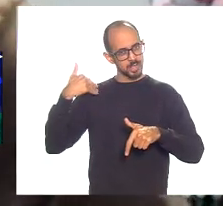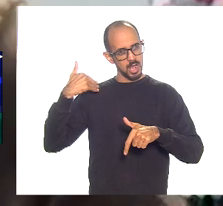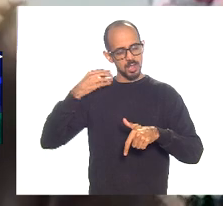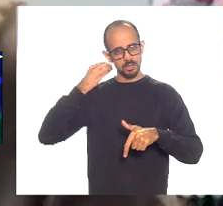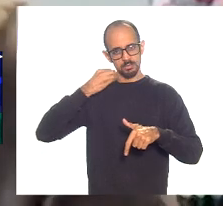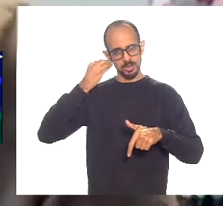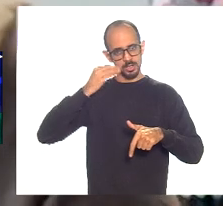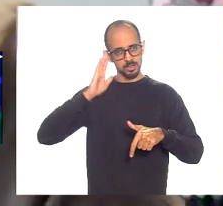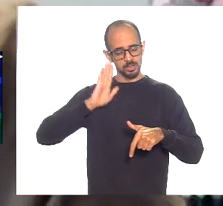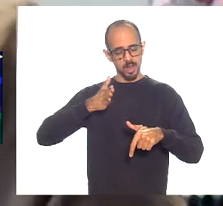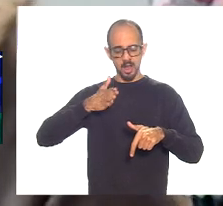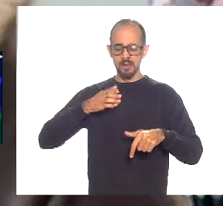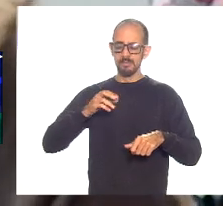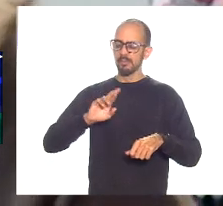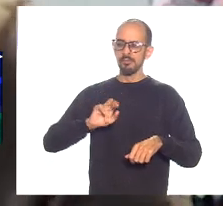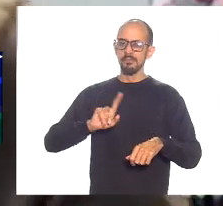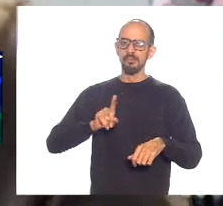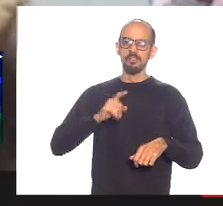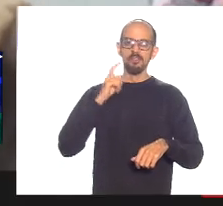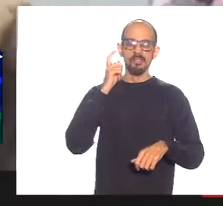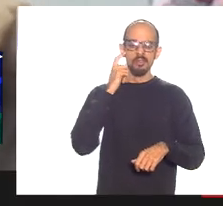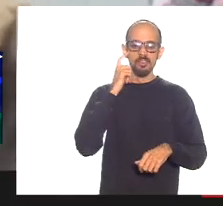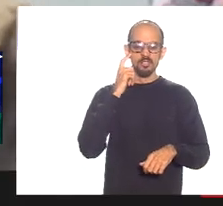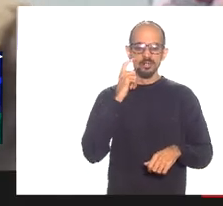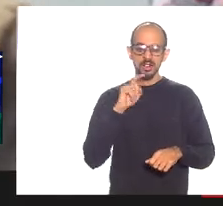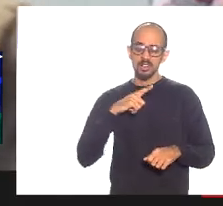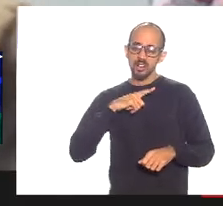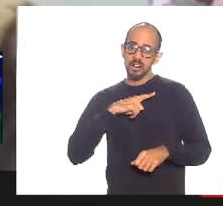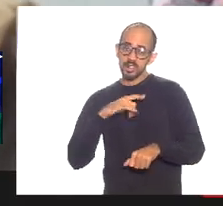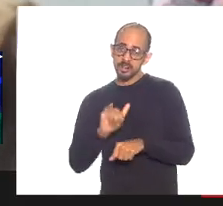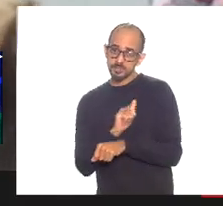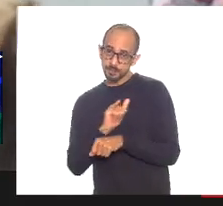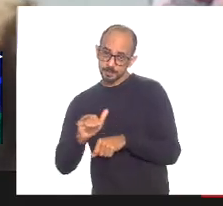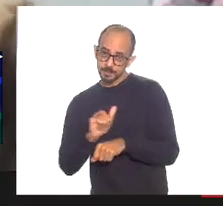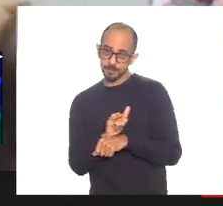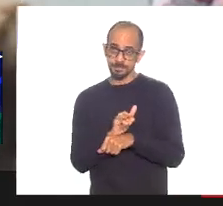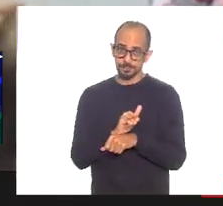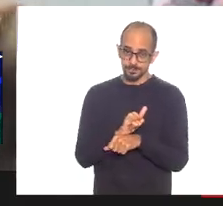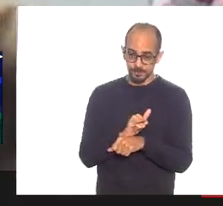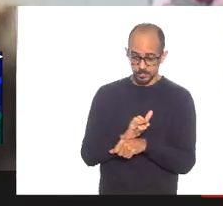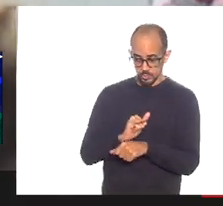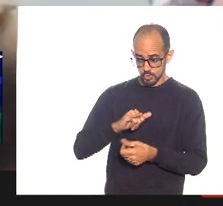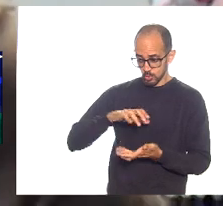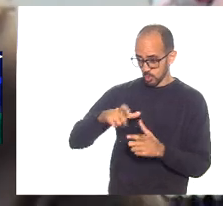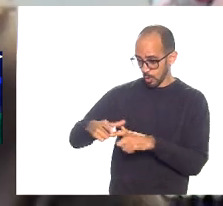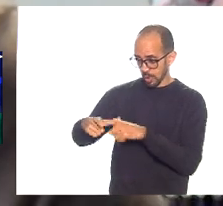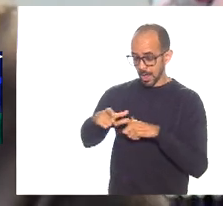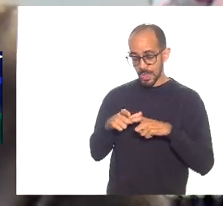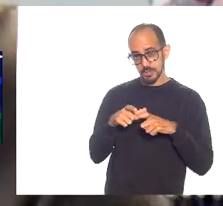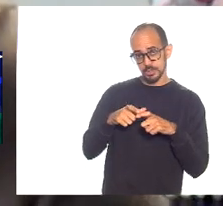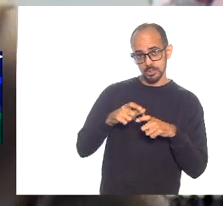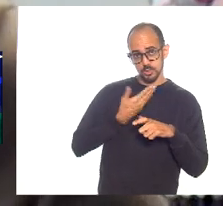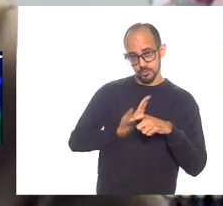de compensar o integrados a tática de instituições federais de ensino de ciências do tecnologia tem sofrido